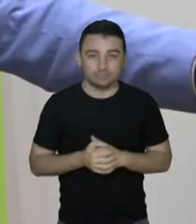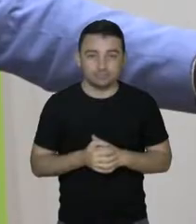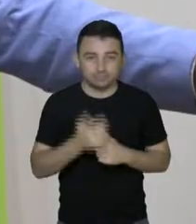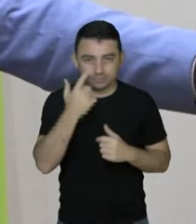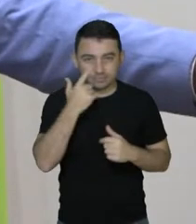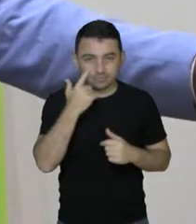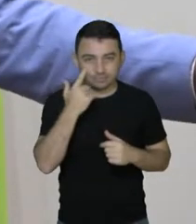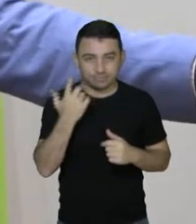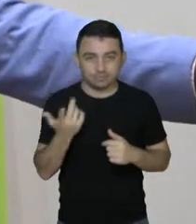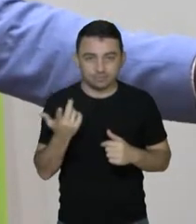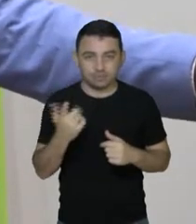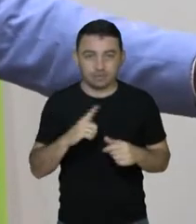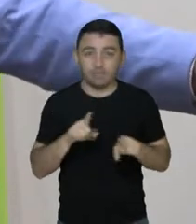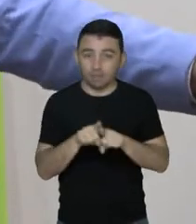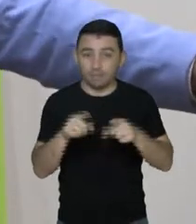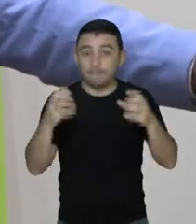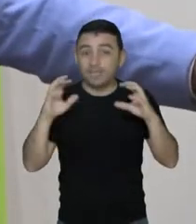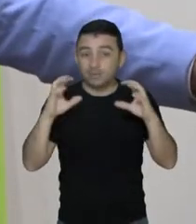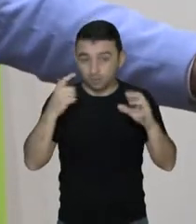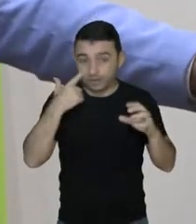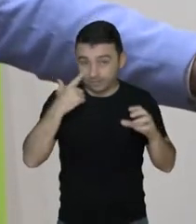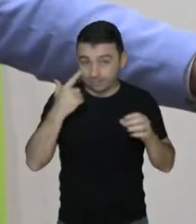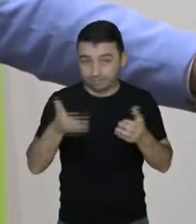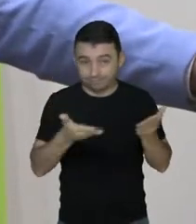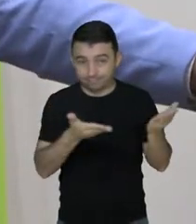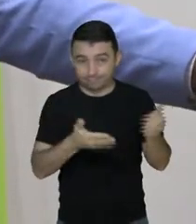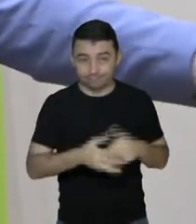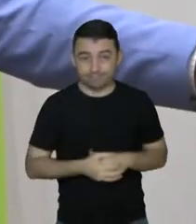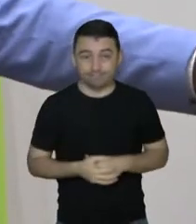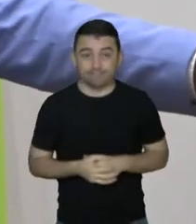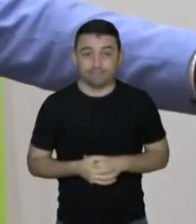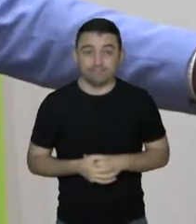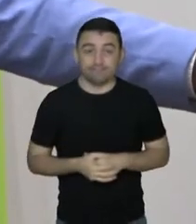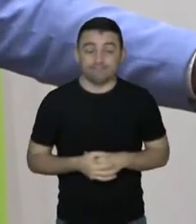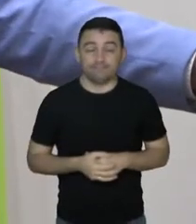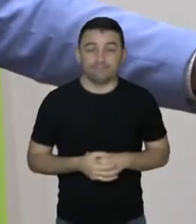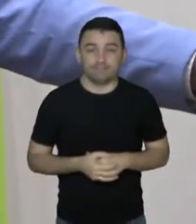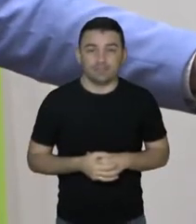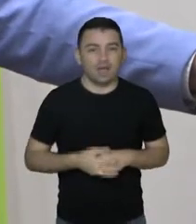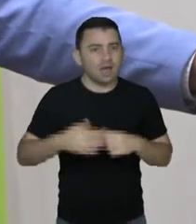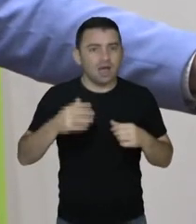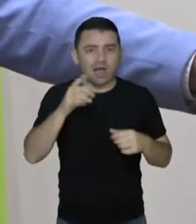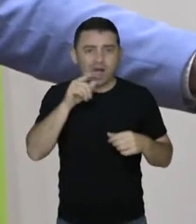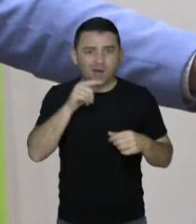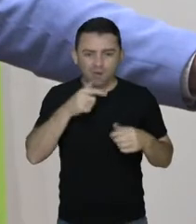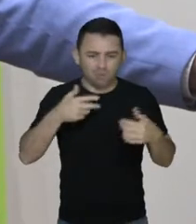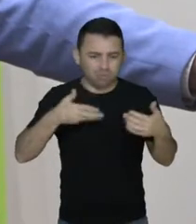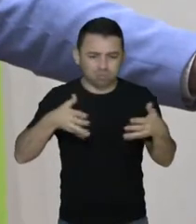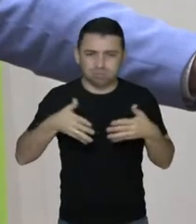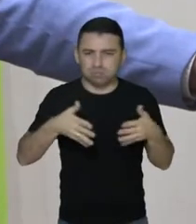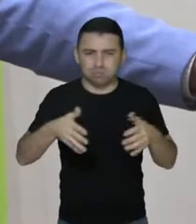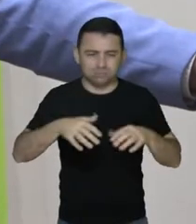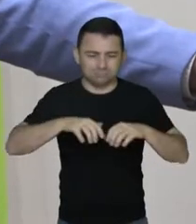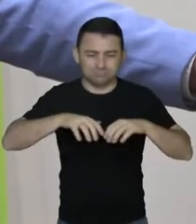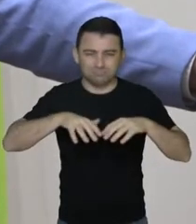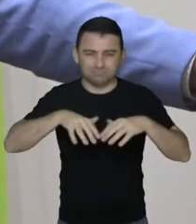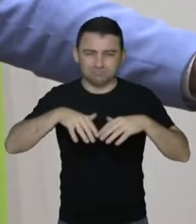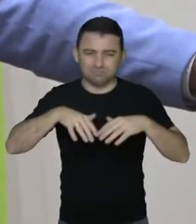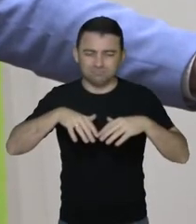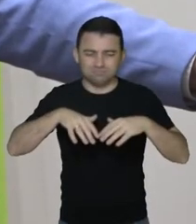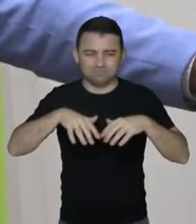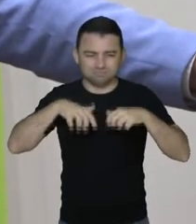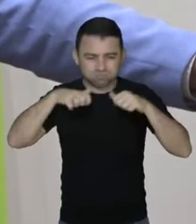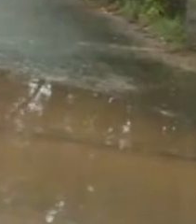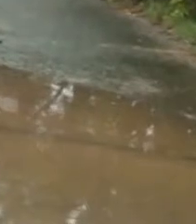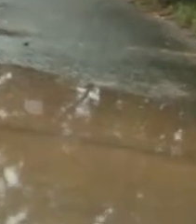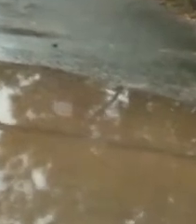o deputado Fabiano da luz do PT usou a Tribuna do Parlamento para alertar sobre a condição de emergência na região oeste